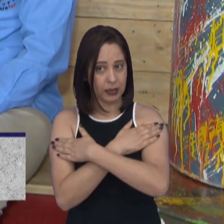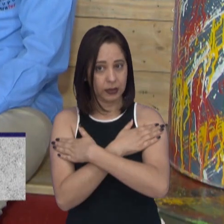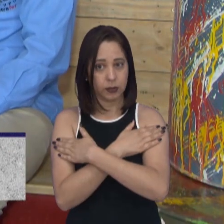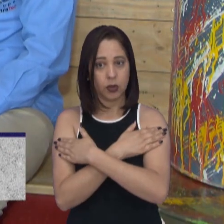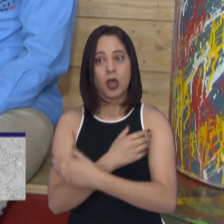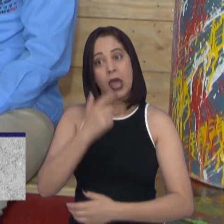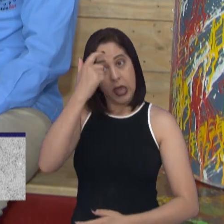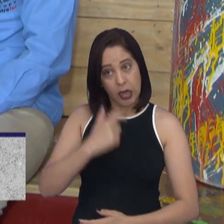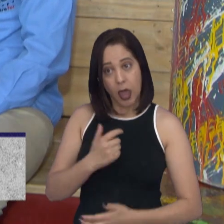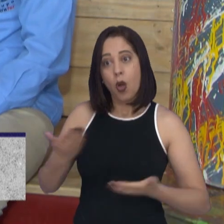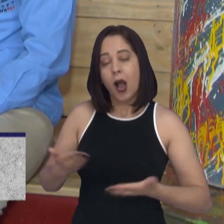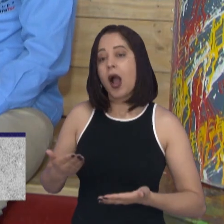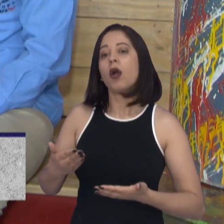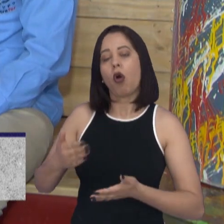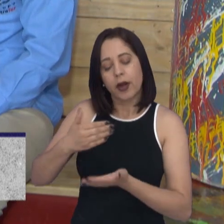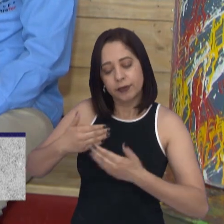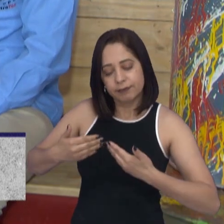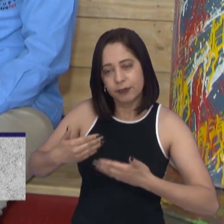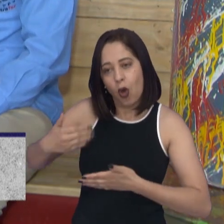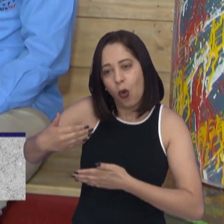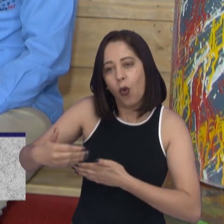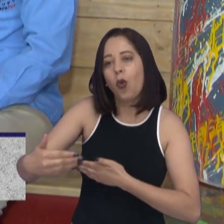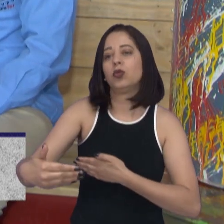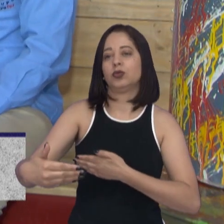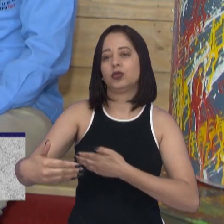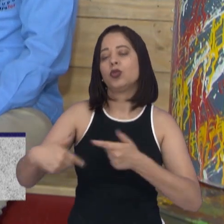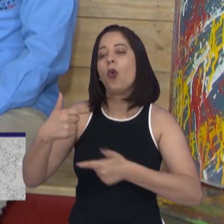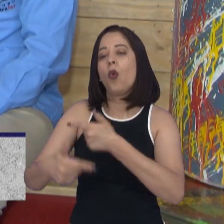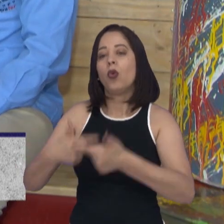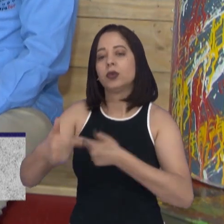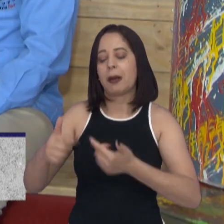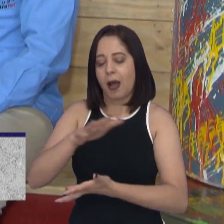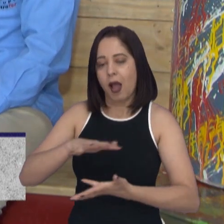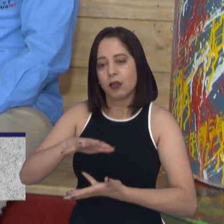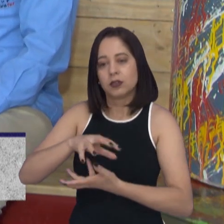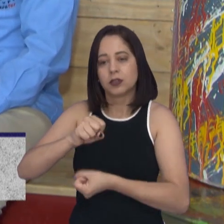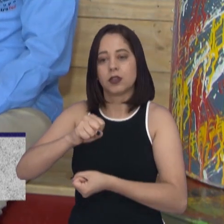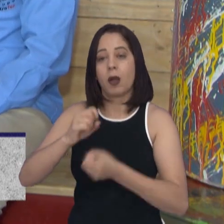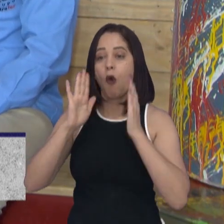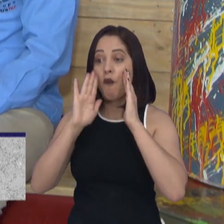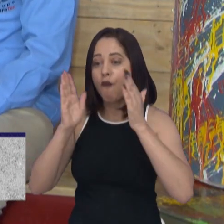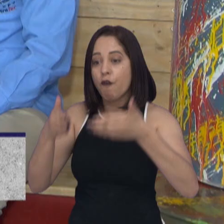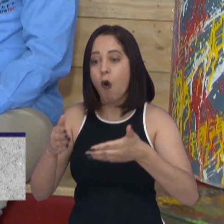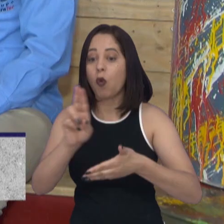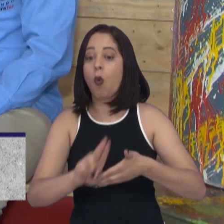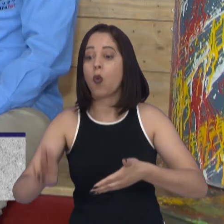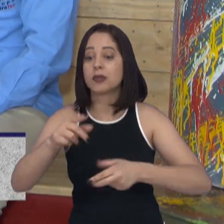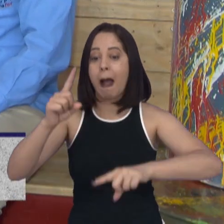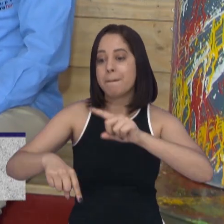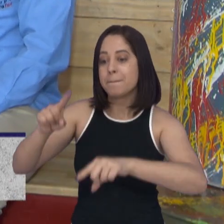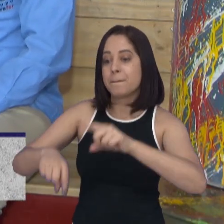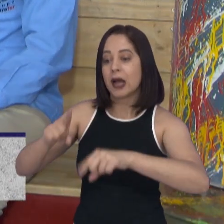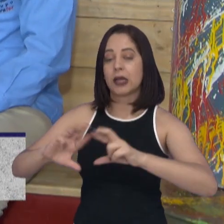eu sou a terceira geração dando continuidade nesse trabalho, que a gente vive a sustentabilidade focada nos materiais, dando